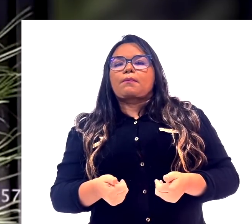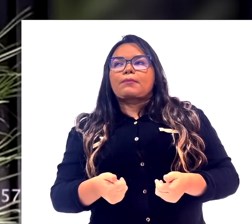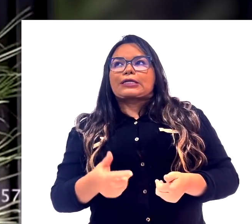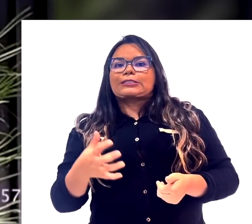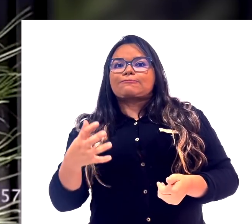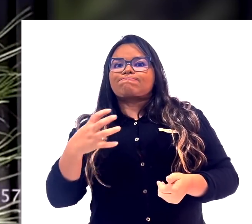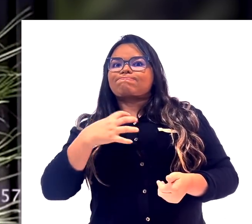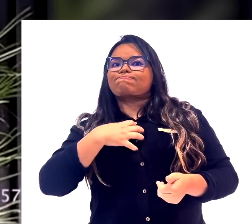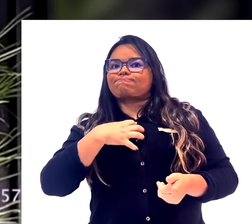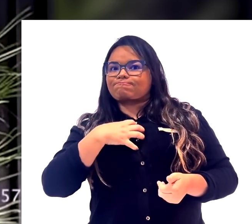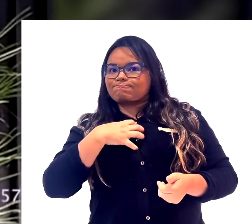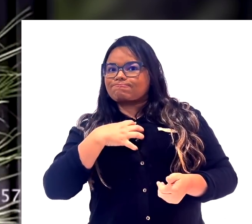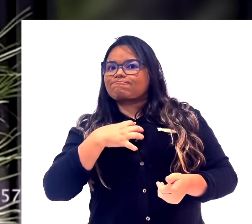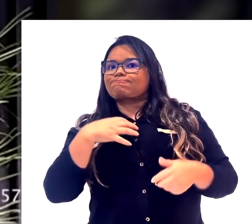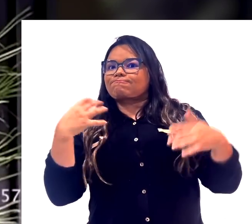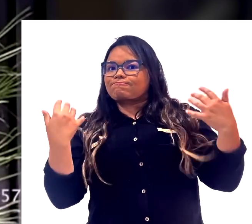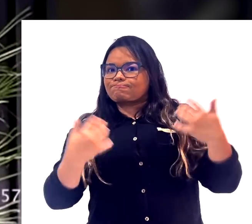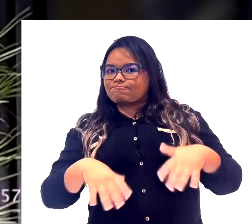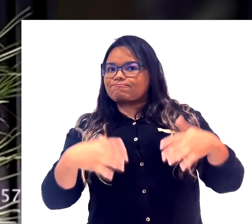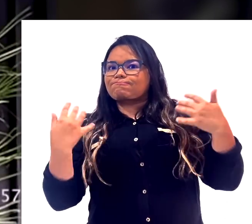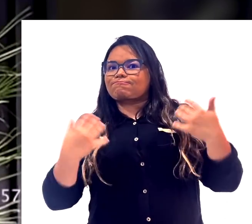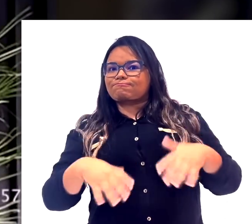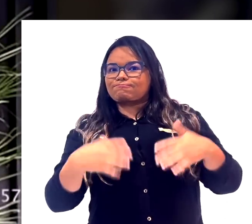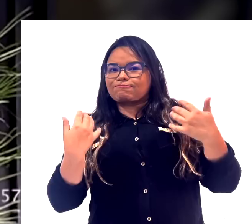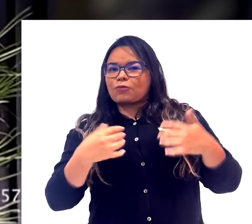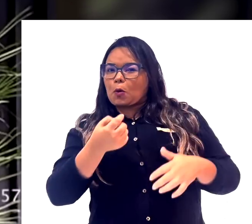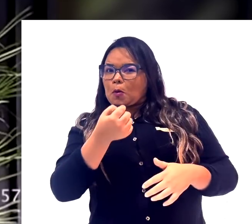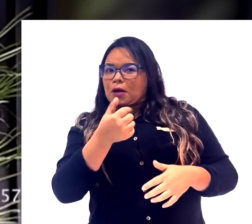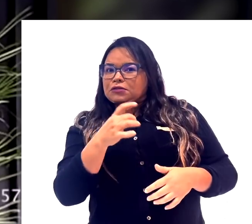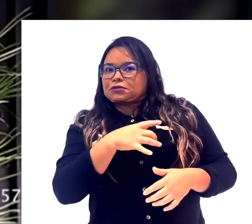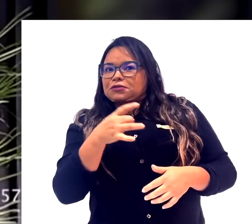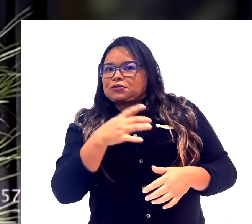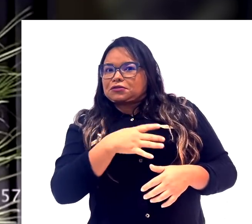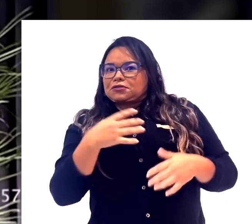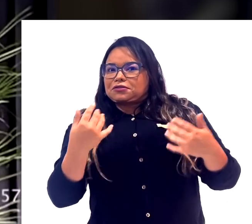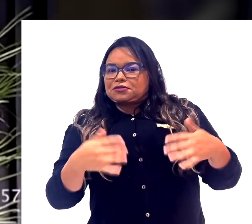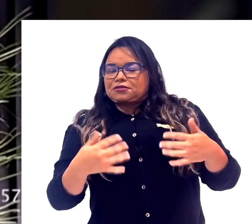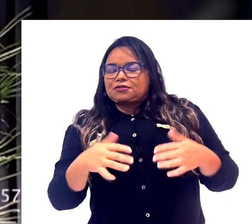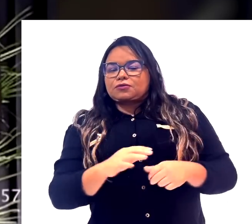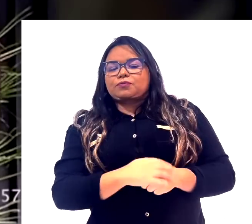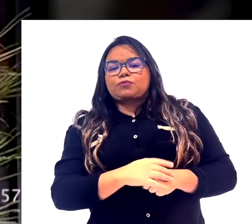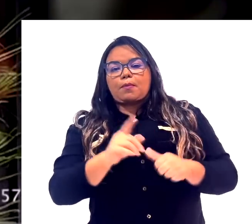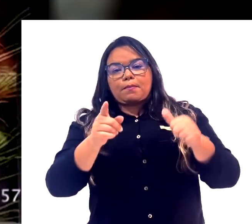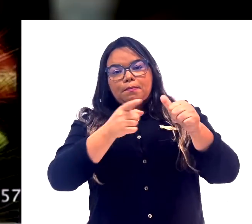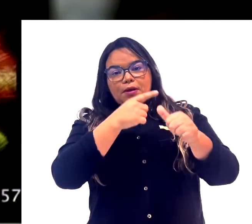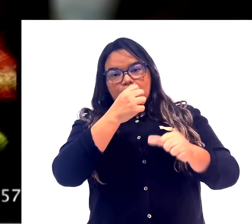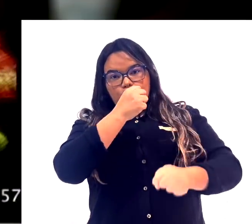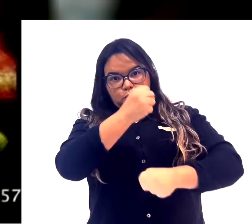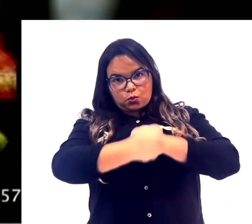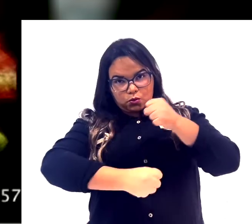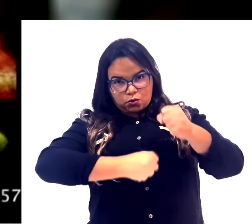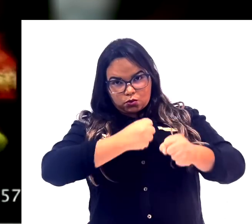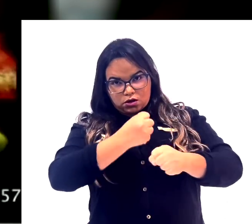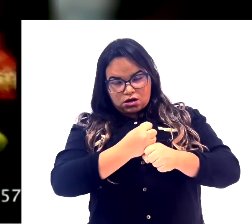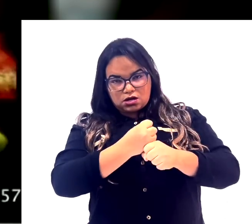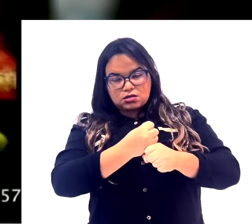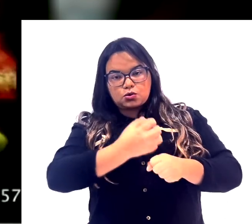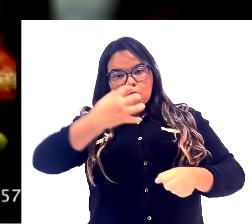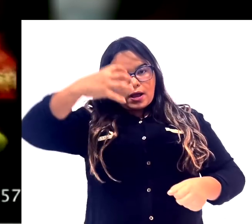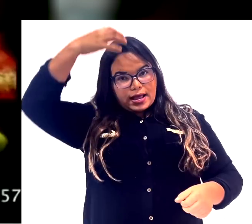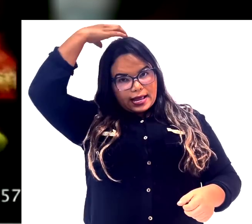é realmente espantosa. Na verdade, ela é quase amedrontadora. No primeiro ano do